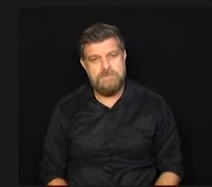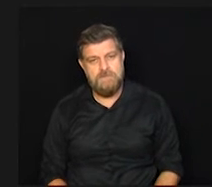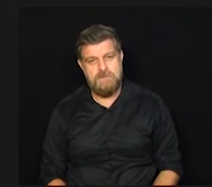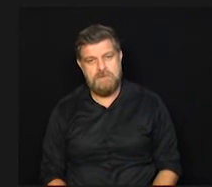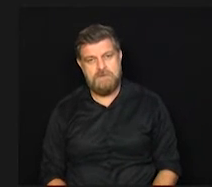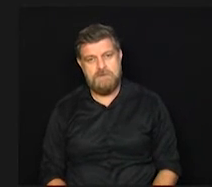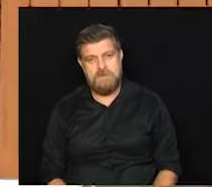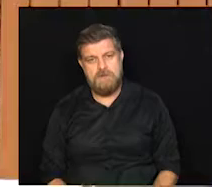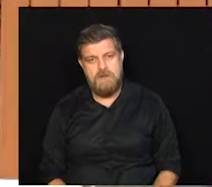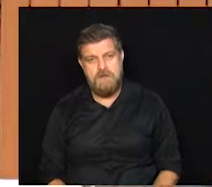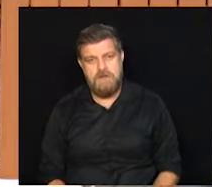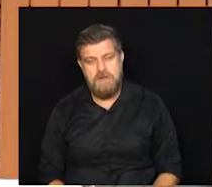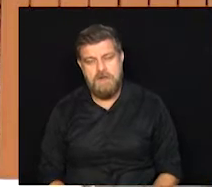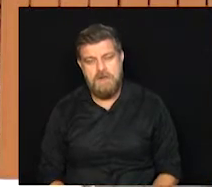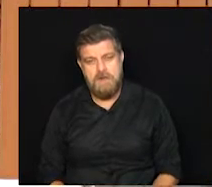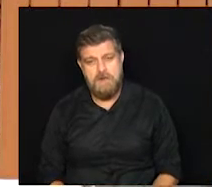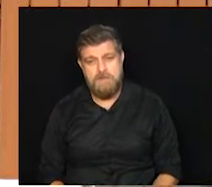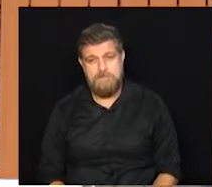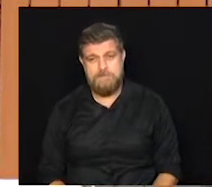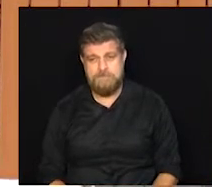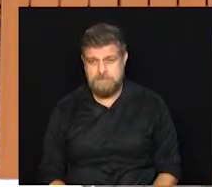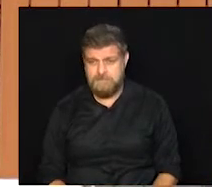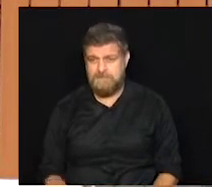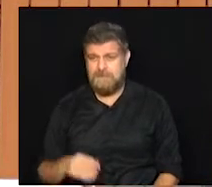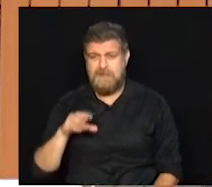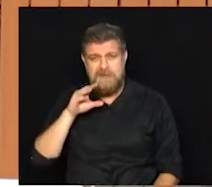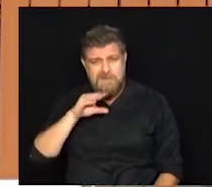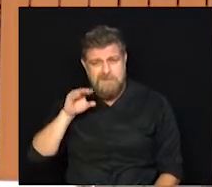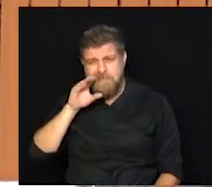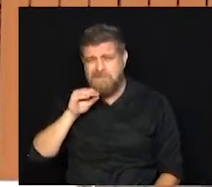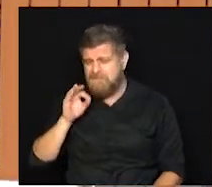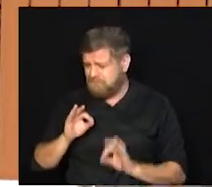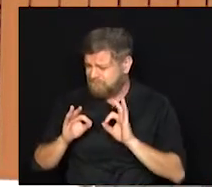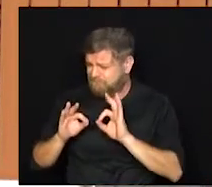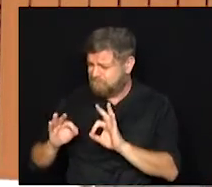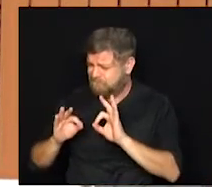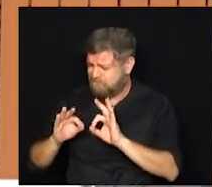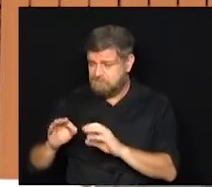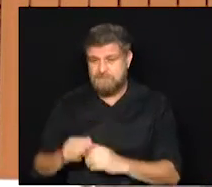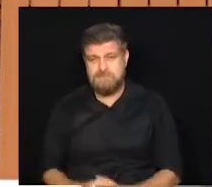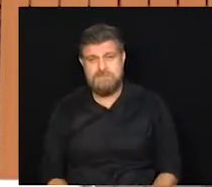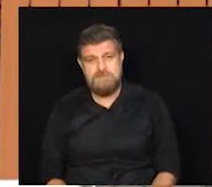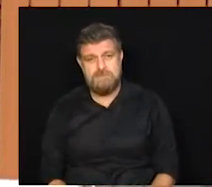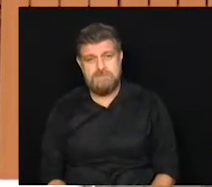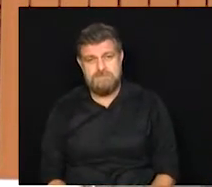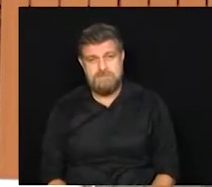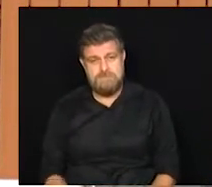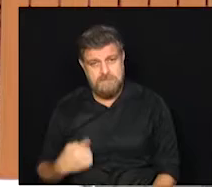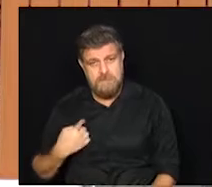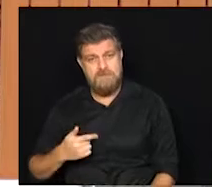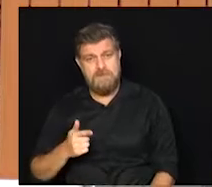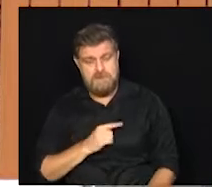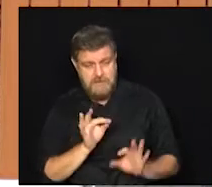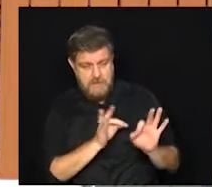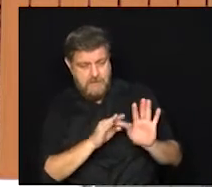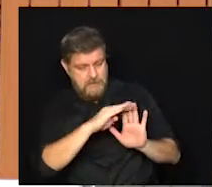Muito bem, Marco. Essas palavras realmente... e que nós vamos ter novos projetos,